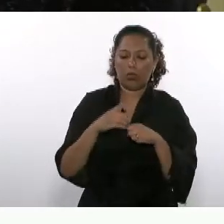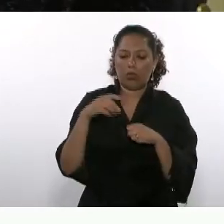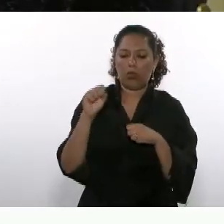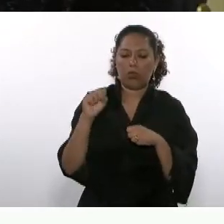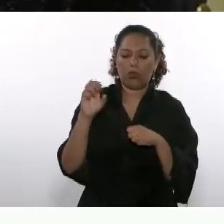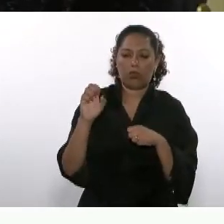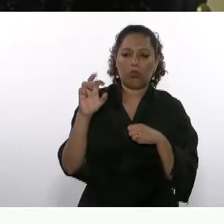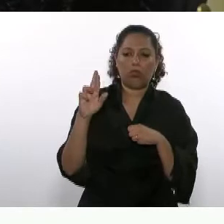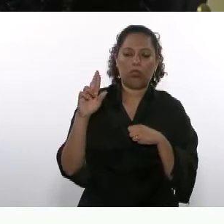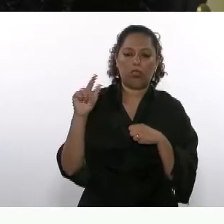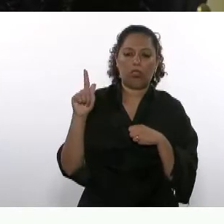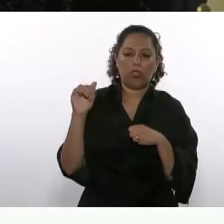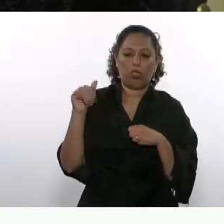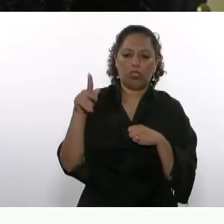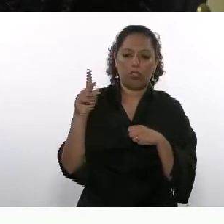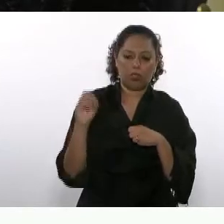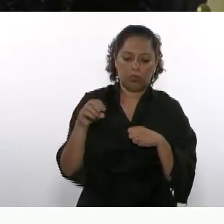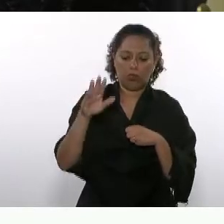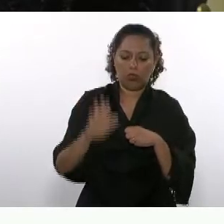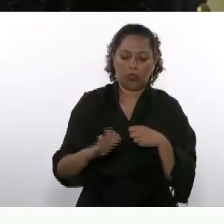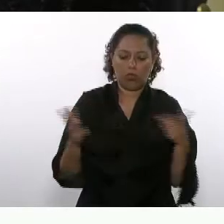deputado.